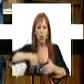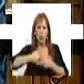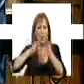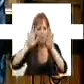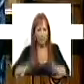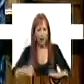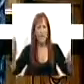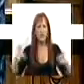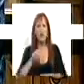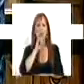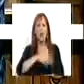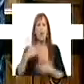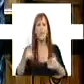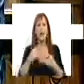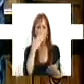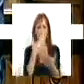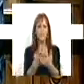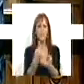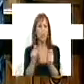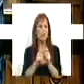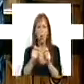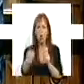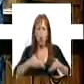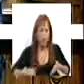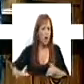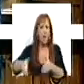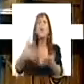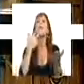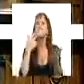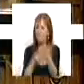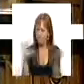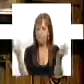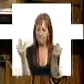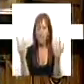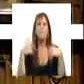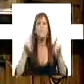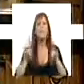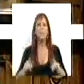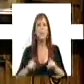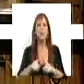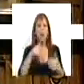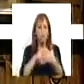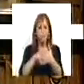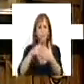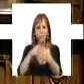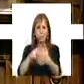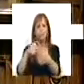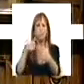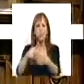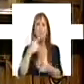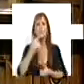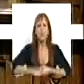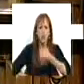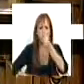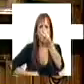global. Podemos estar diante de uma longa caminhada, é verdade, mas os obstáculos serão certamente